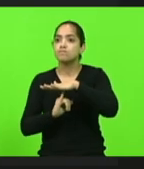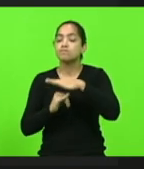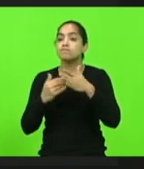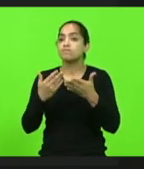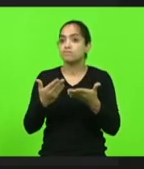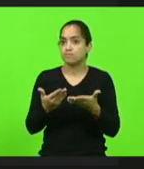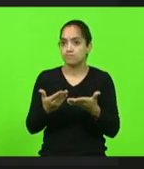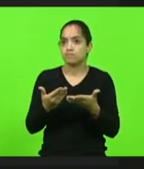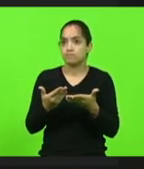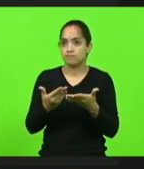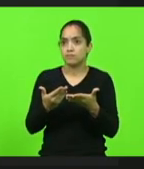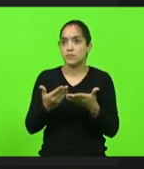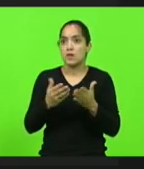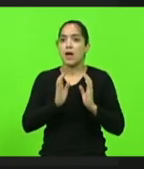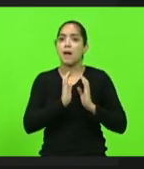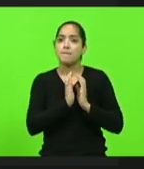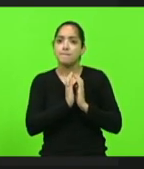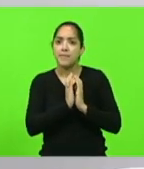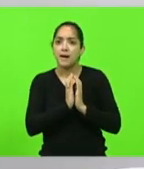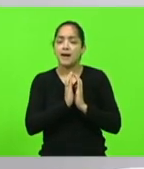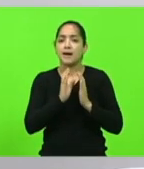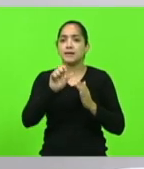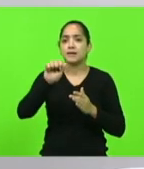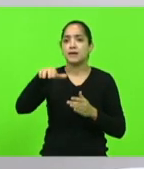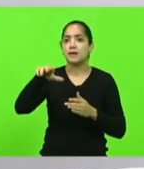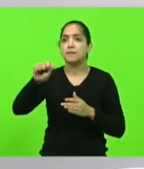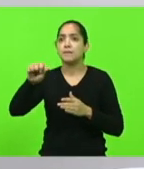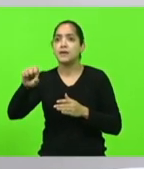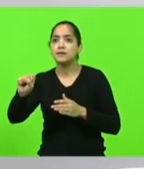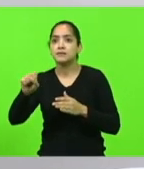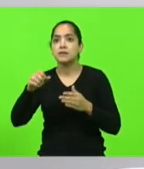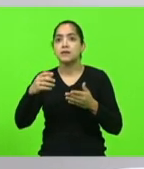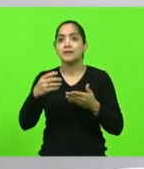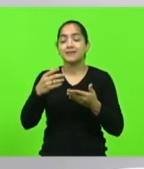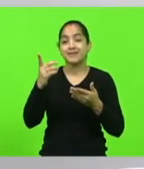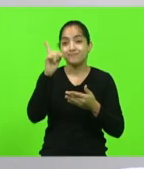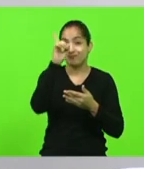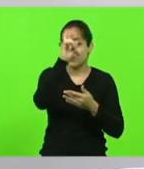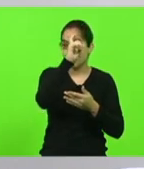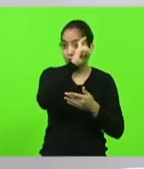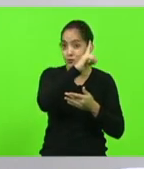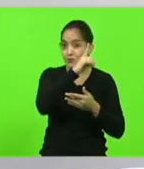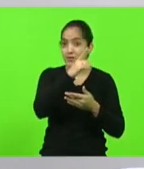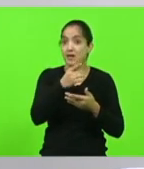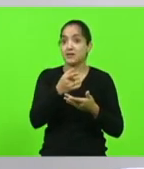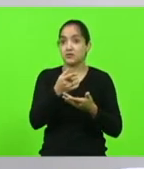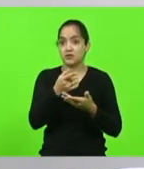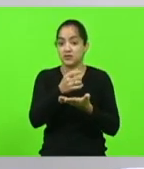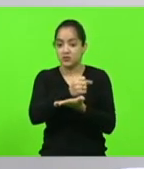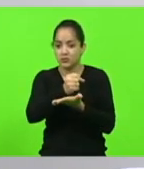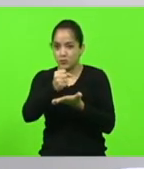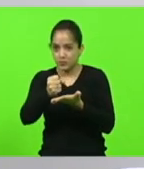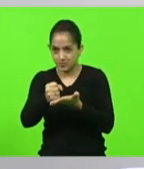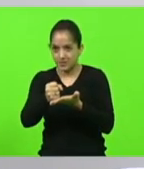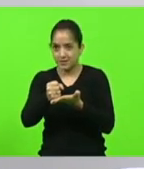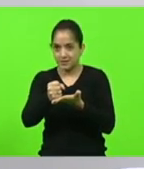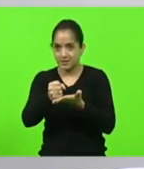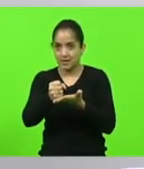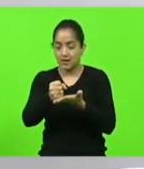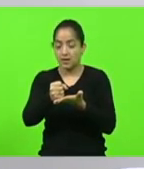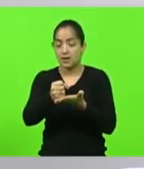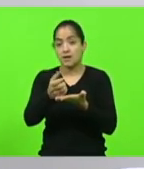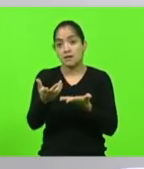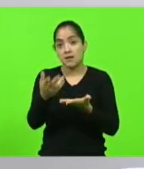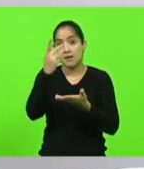no caso a paz e amas da dificuldade que eles têm de contratar no interior é